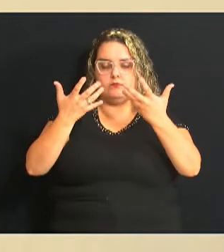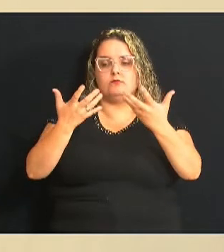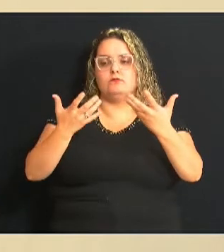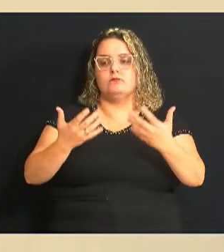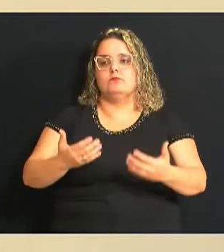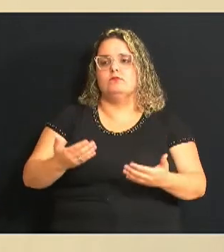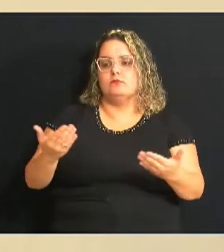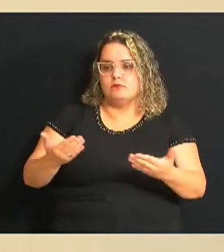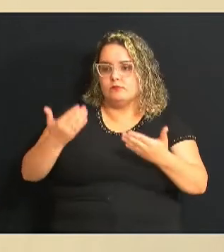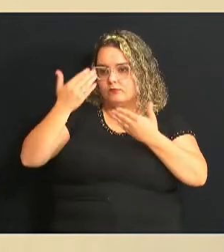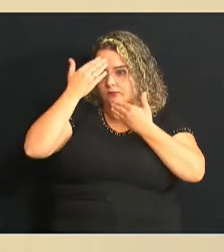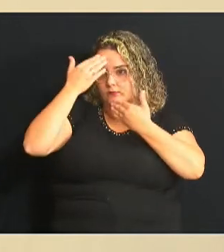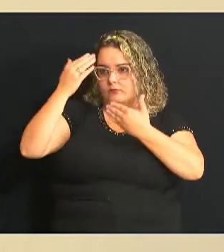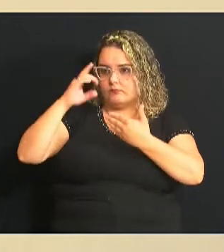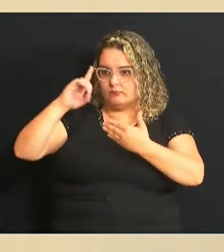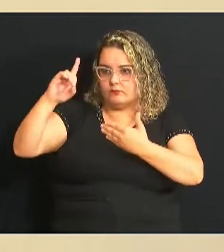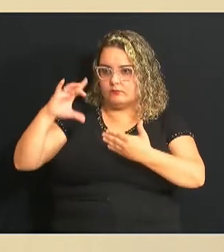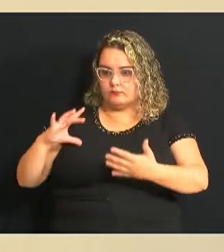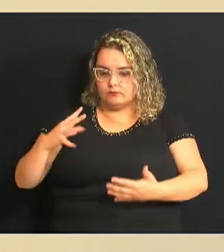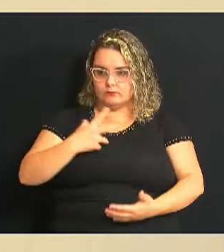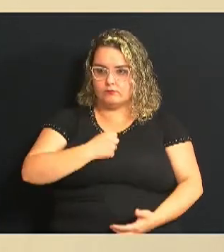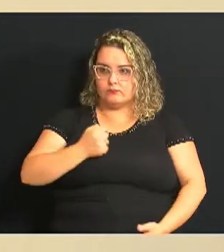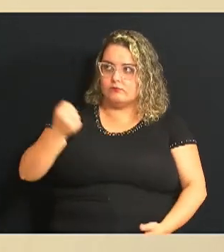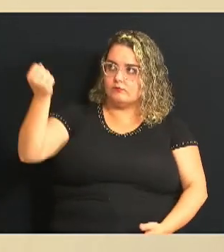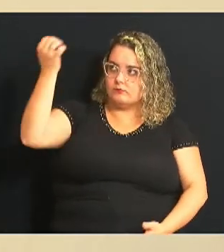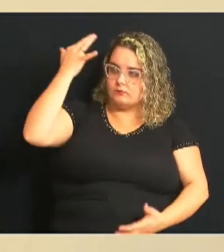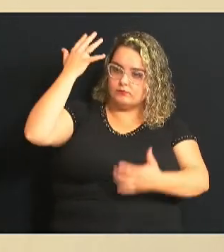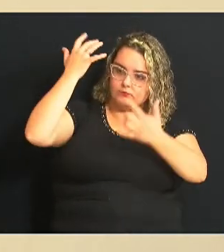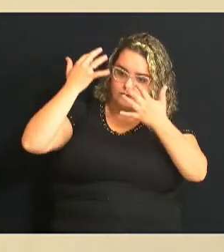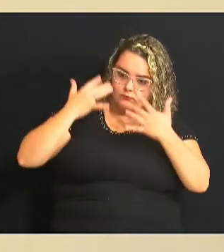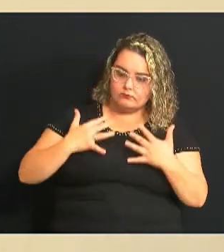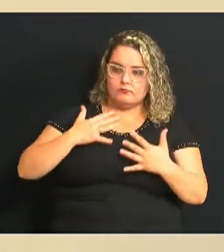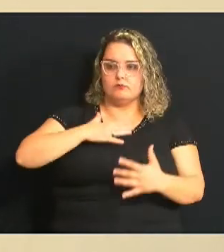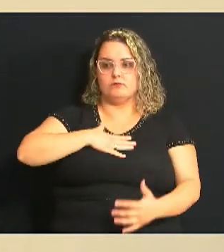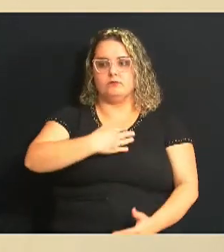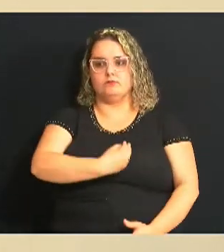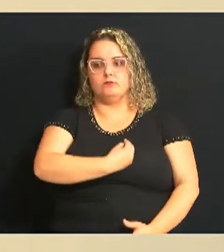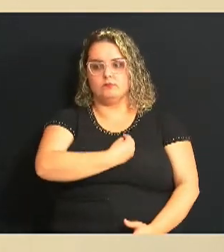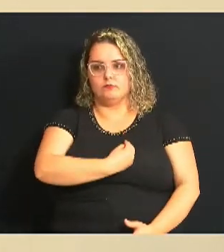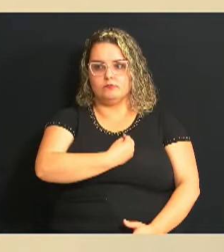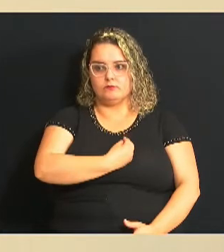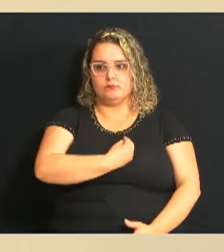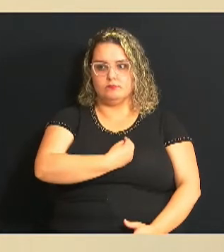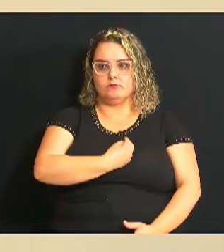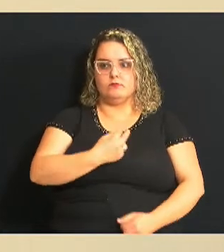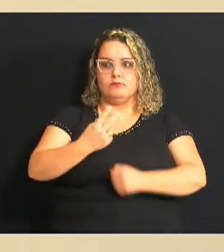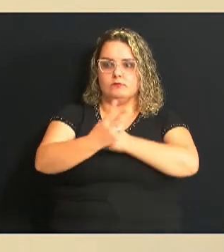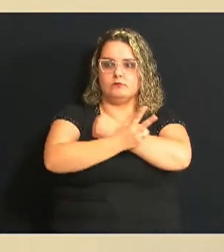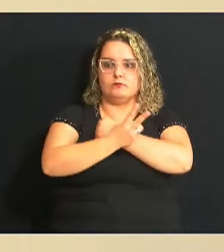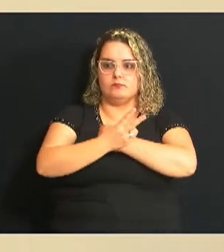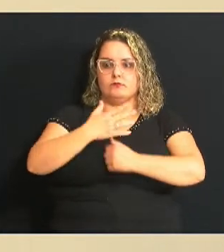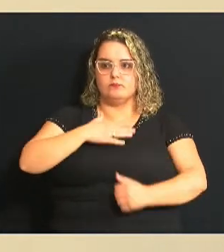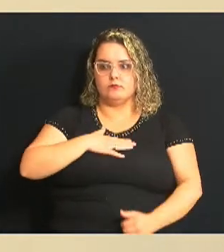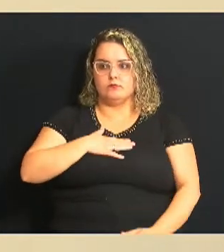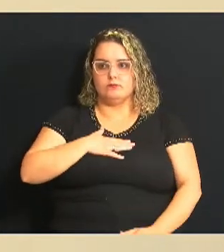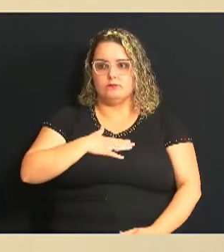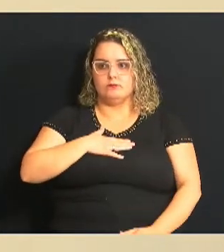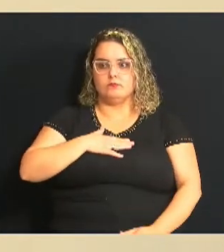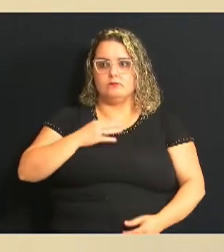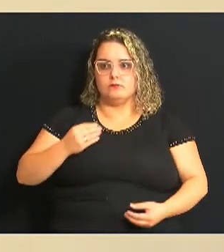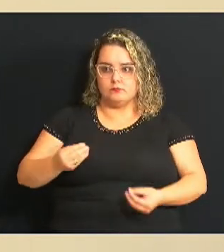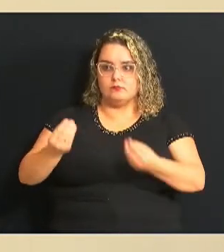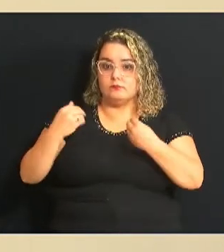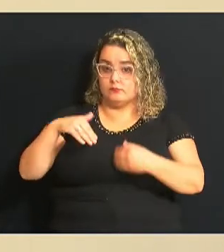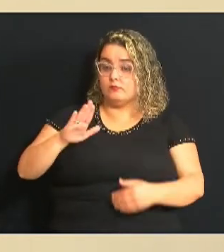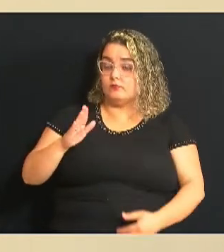Ele ter me salvado e derramado sua graça sobre minha vida. Ele cuidou de mim e me deu muito mais do que eu